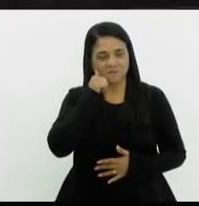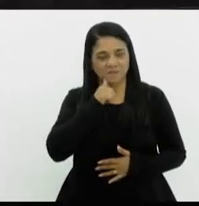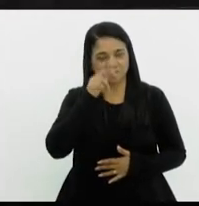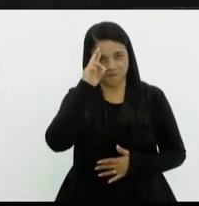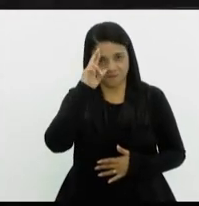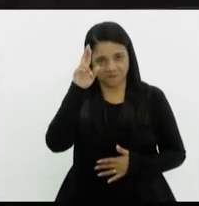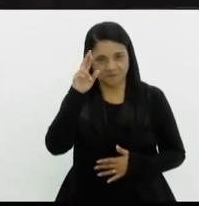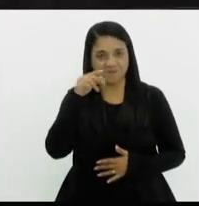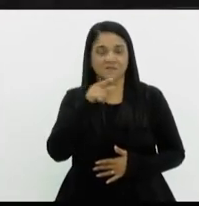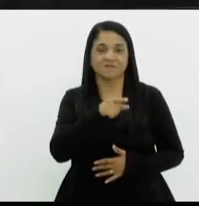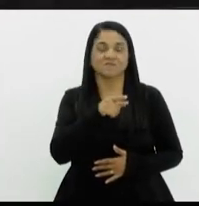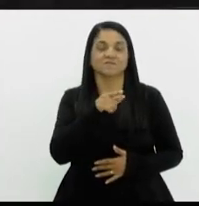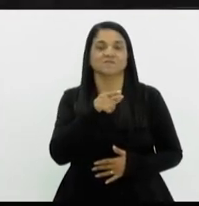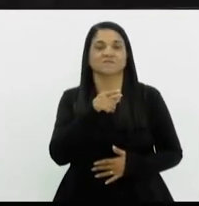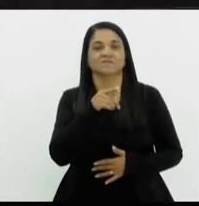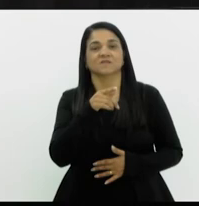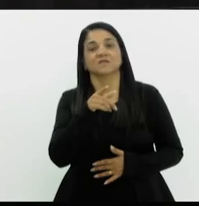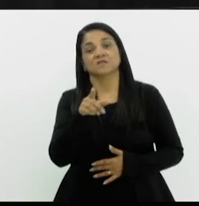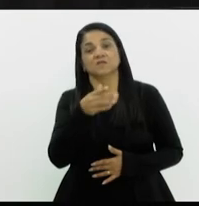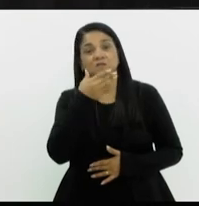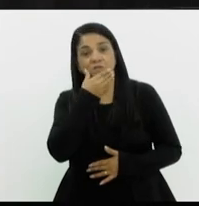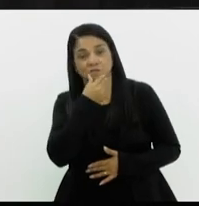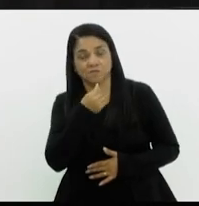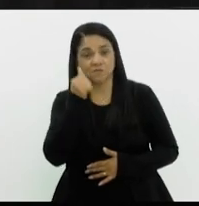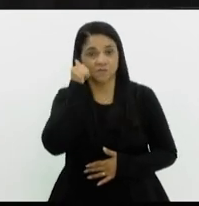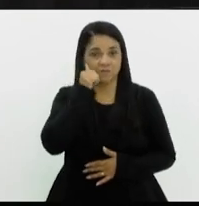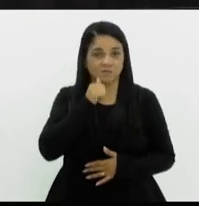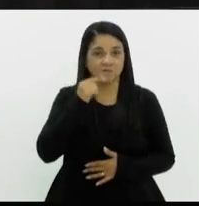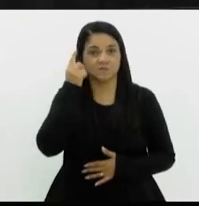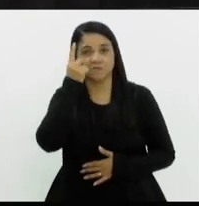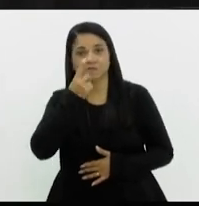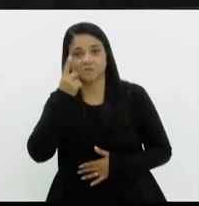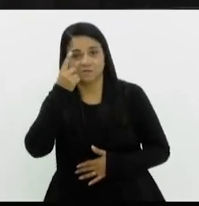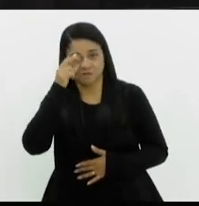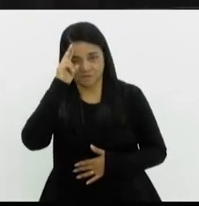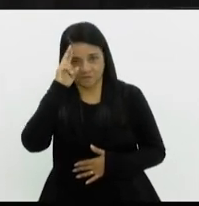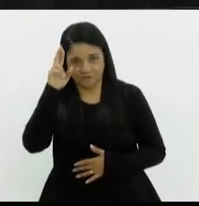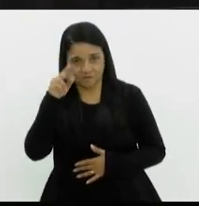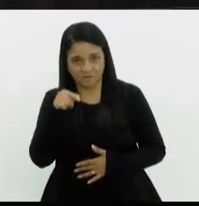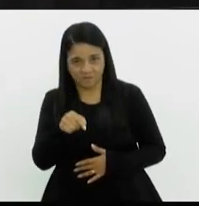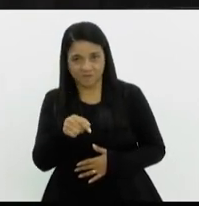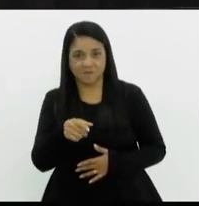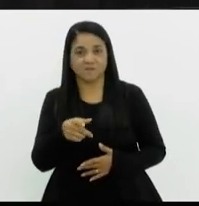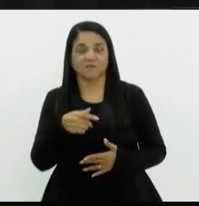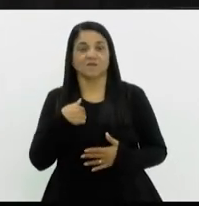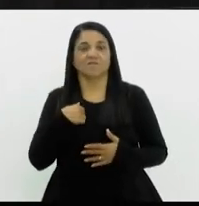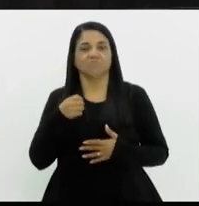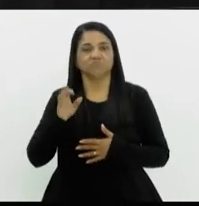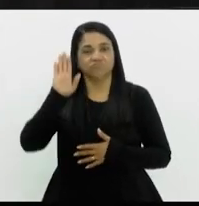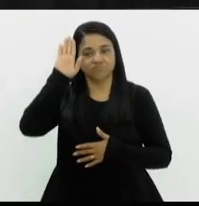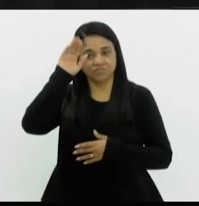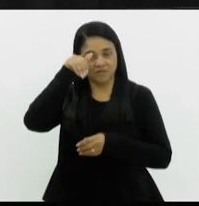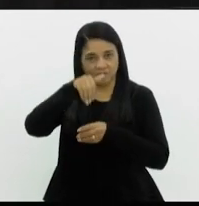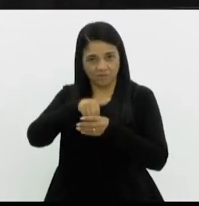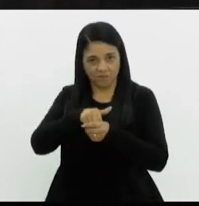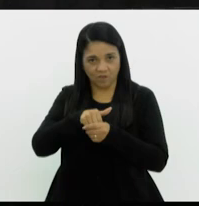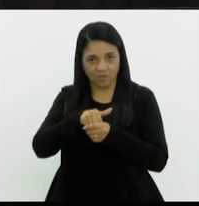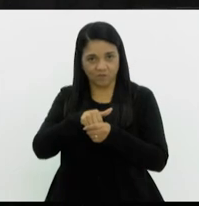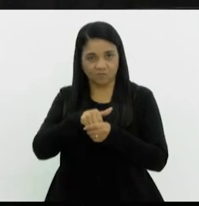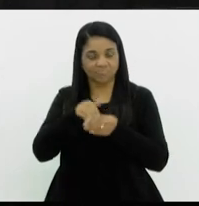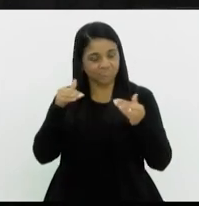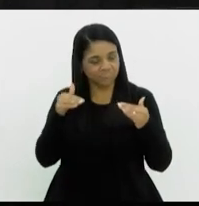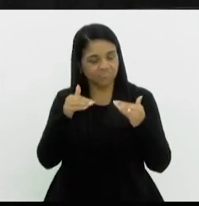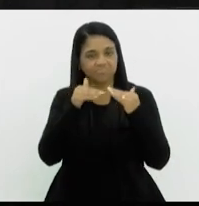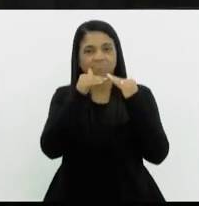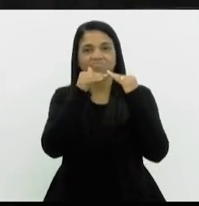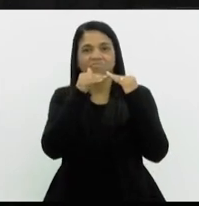senhoras e senhores deputados, estou fazendo aqui a minha declaração de voto